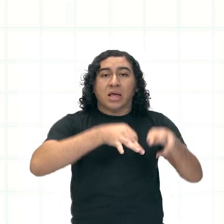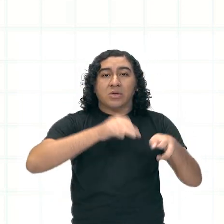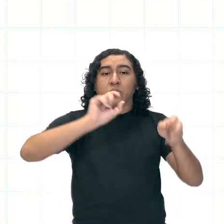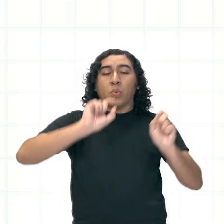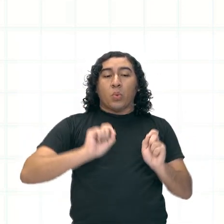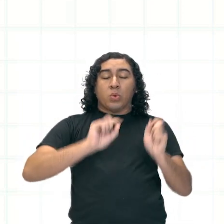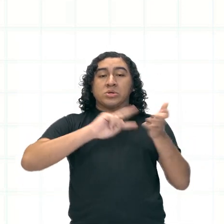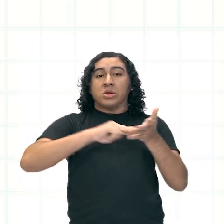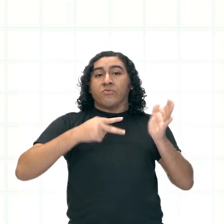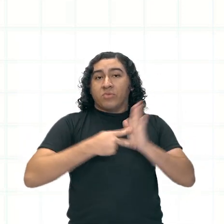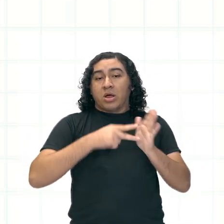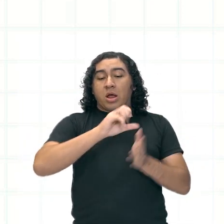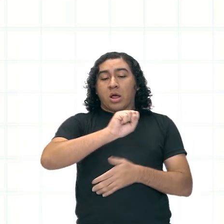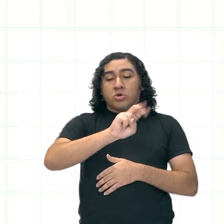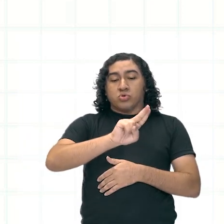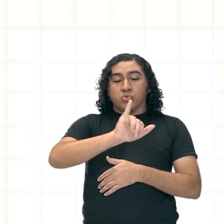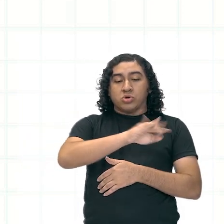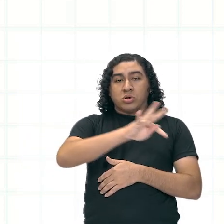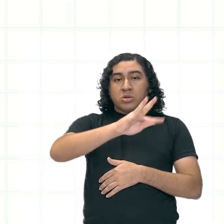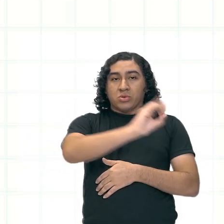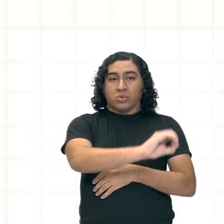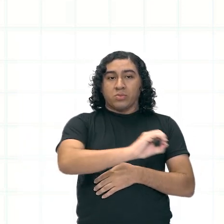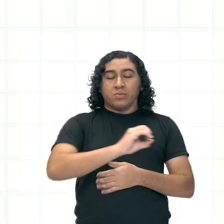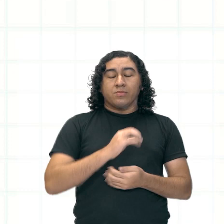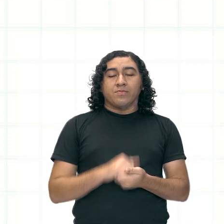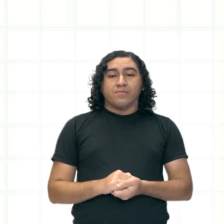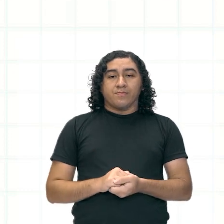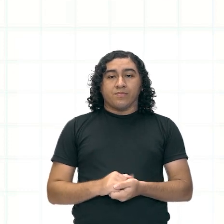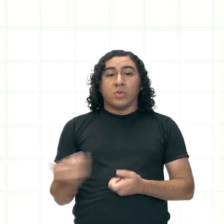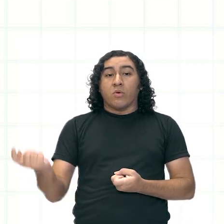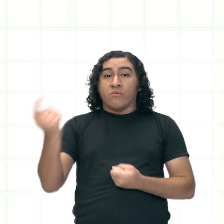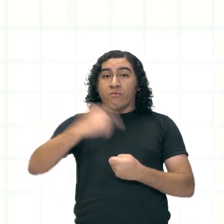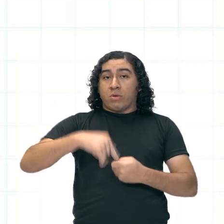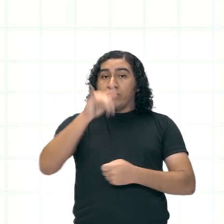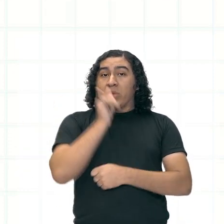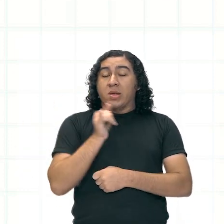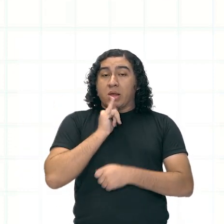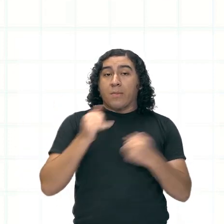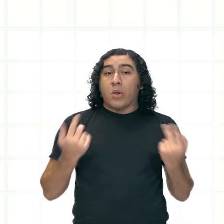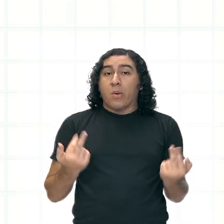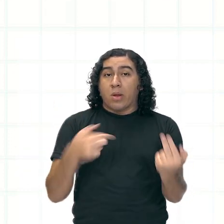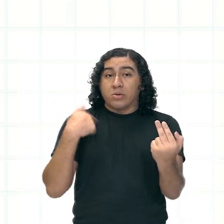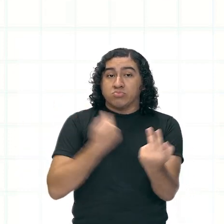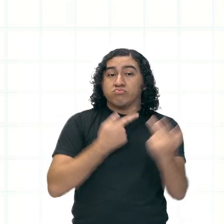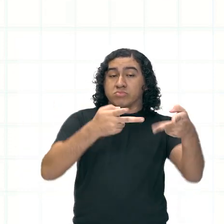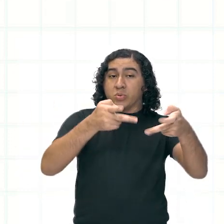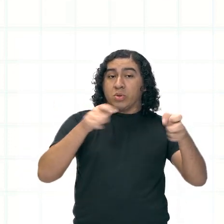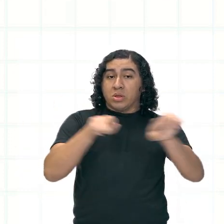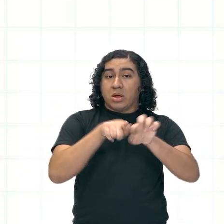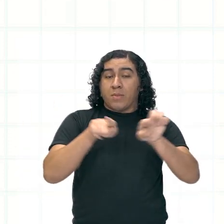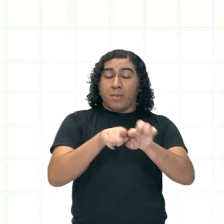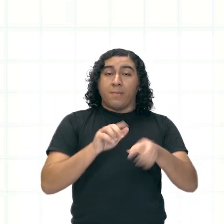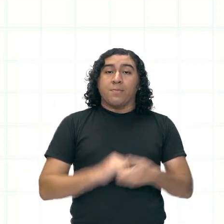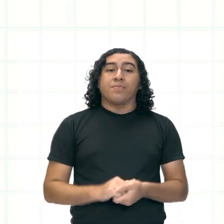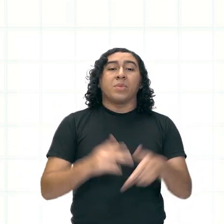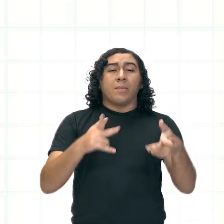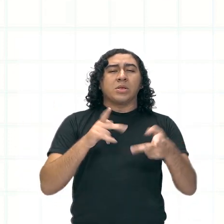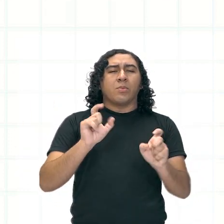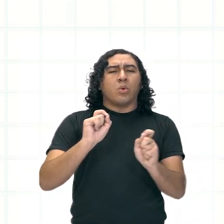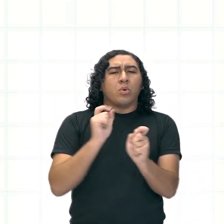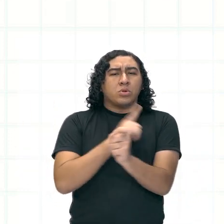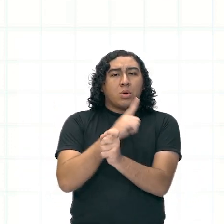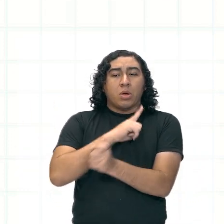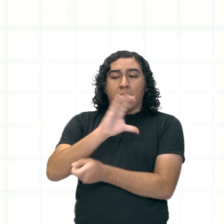é o sujeito. Então, vamos lá. Retomando o mesmo exemplo que nós já vimos, observem. A Conferência das